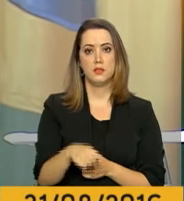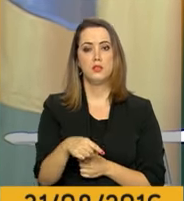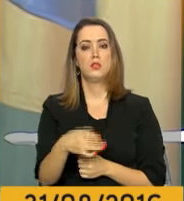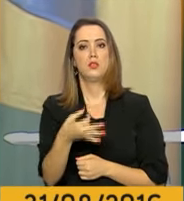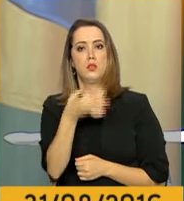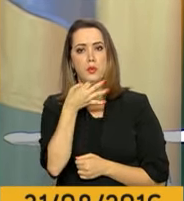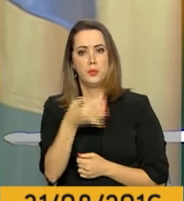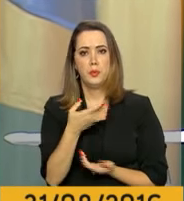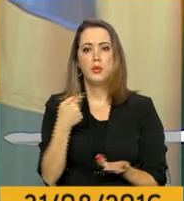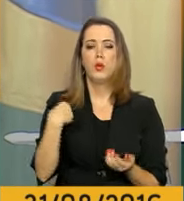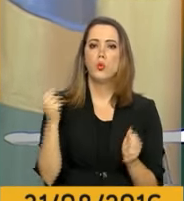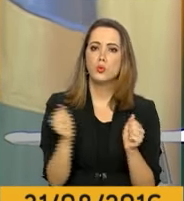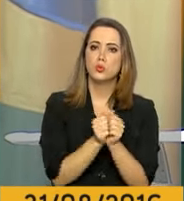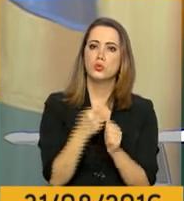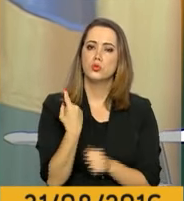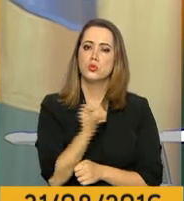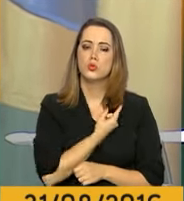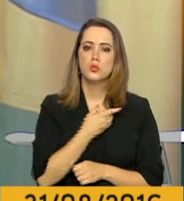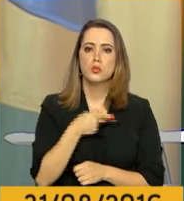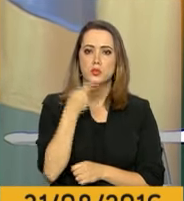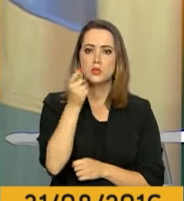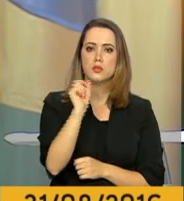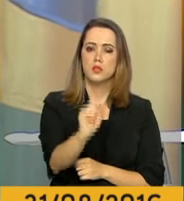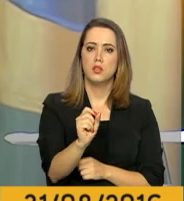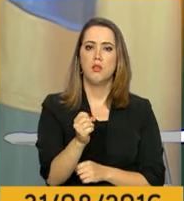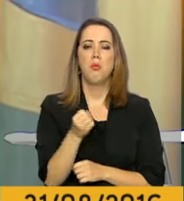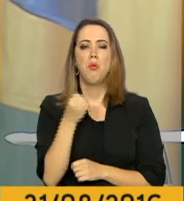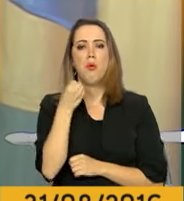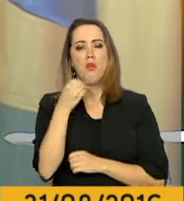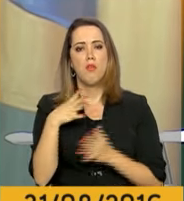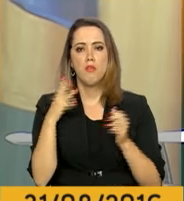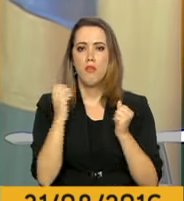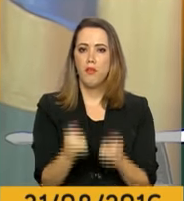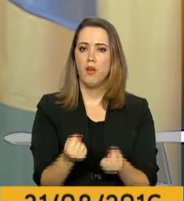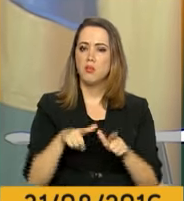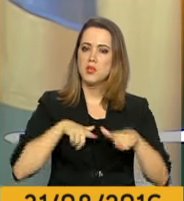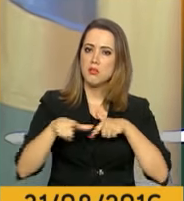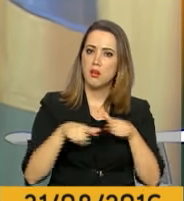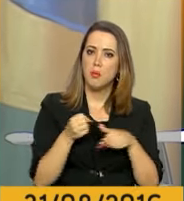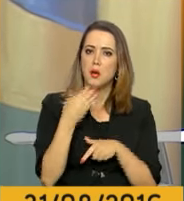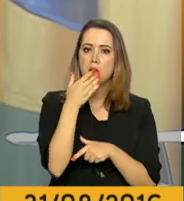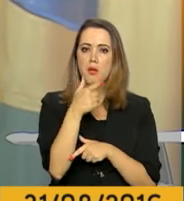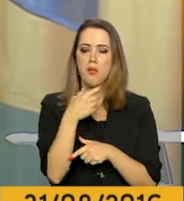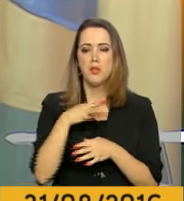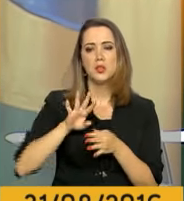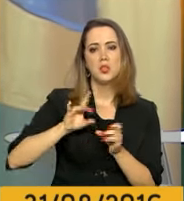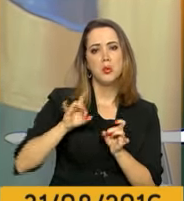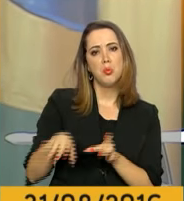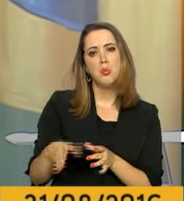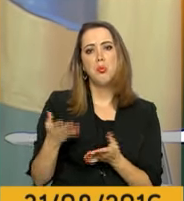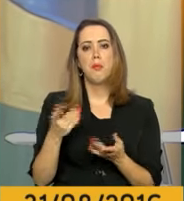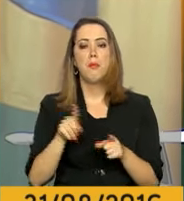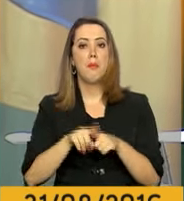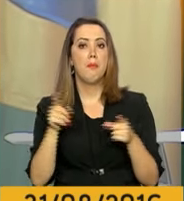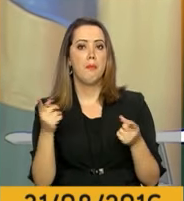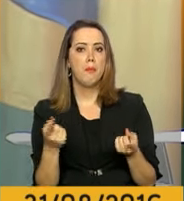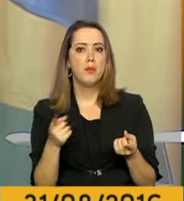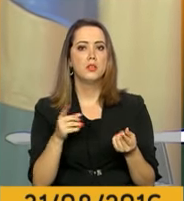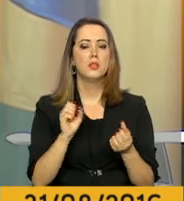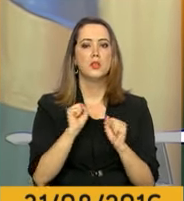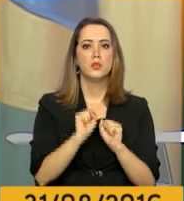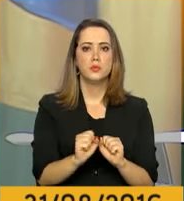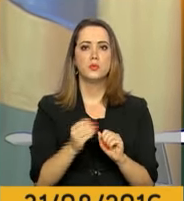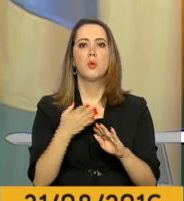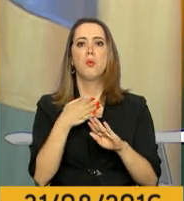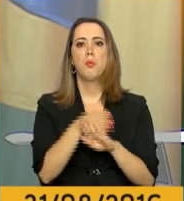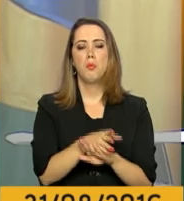talvez nós pudéssemos dizer, olha aqui, nós vamos fazer um gesto de boa vontade, vamos abrir mão disso, vamos permitir que Sua